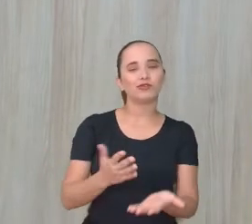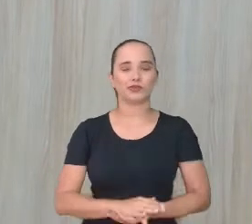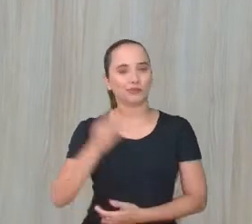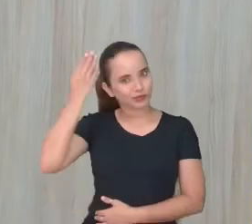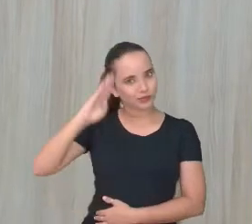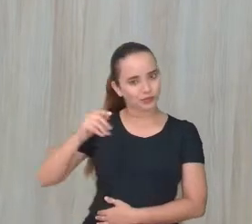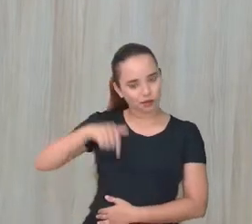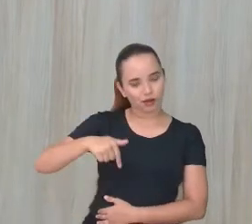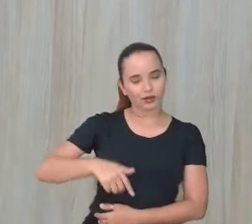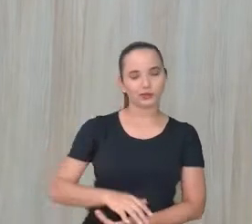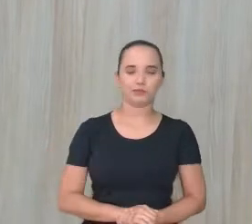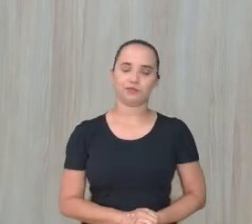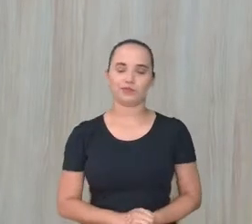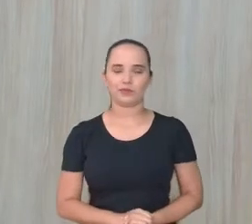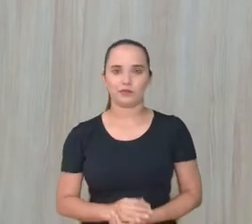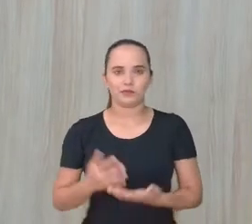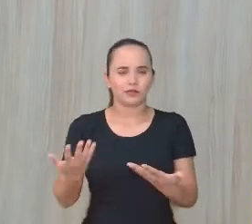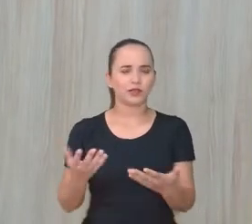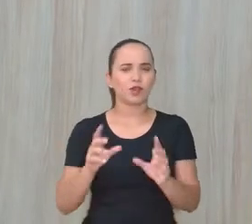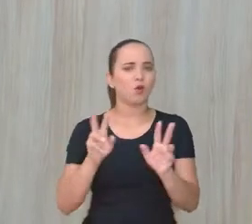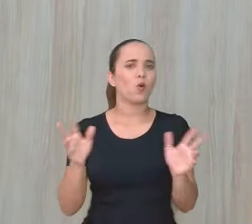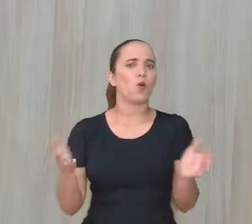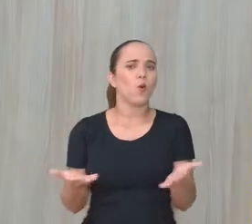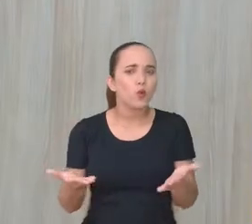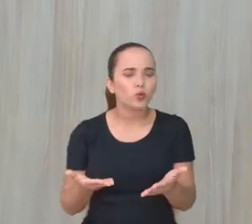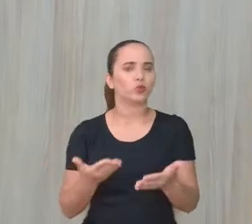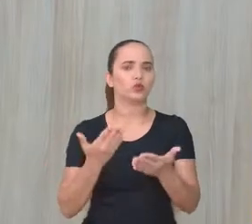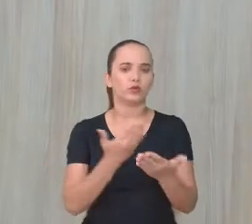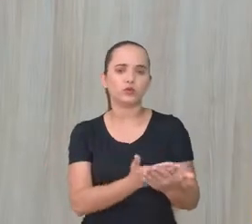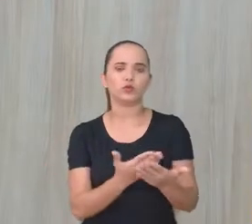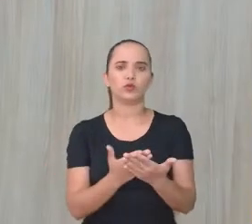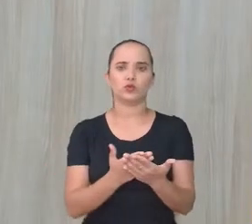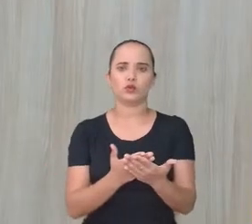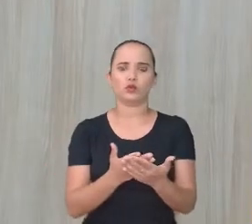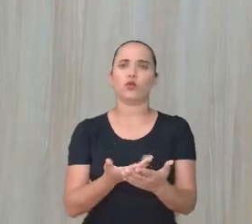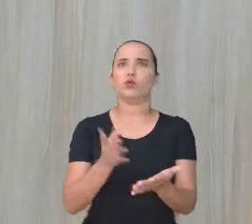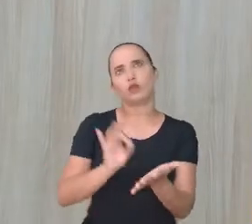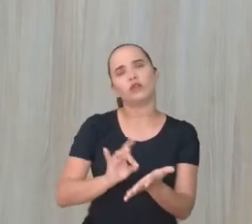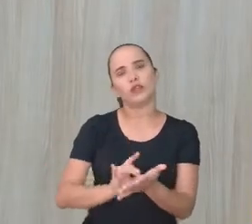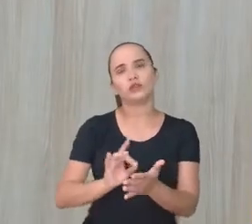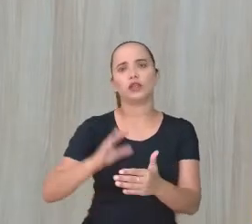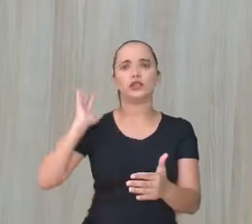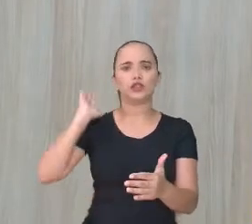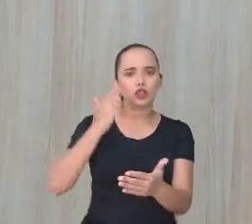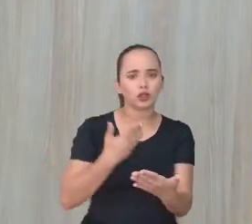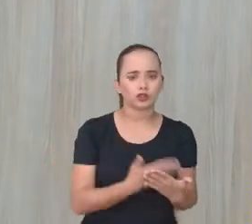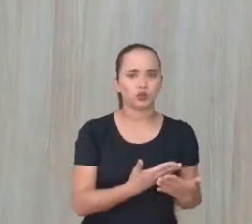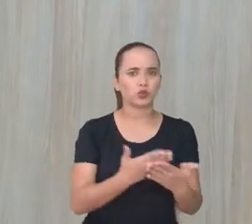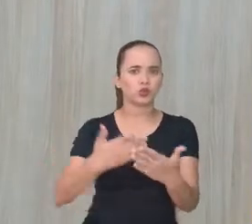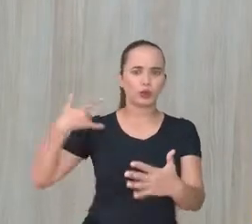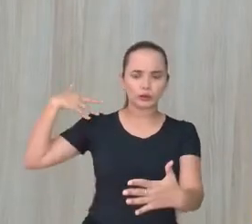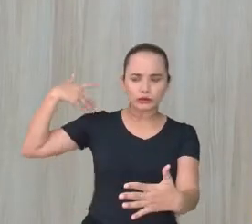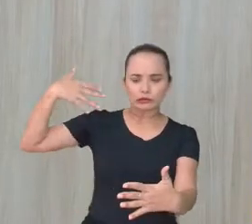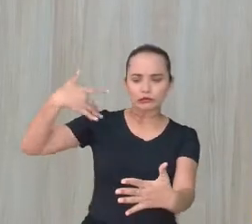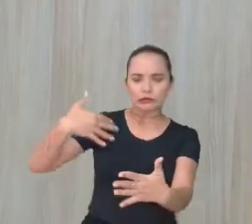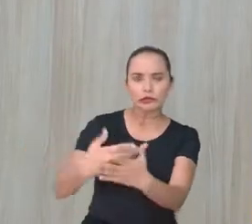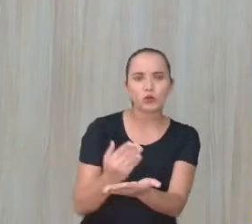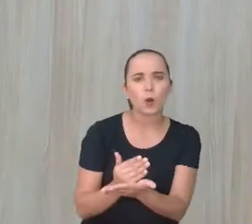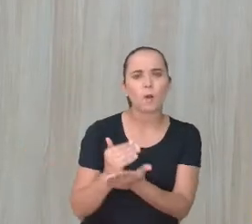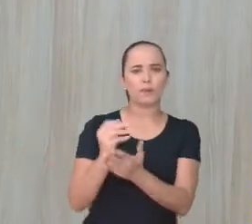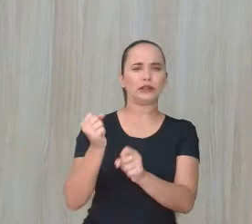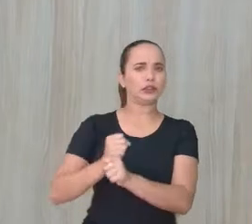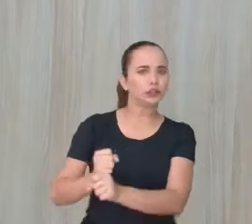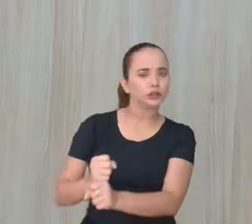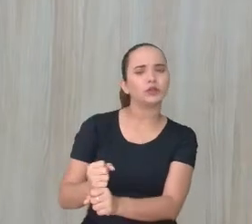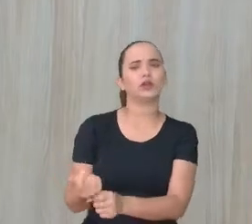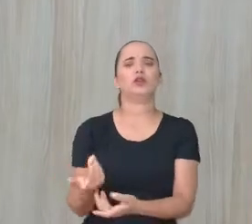Estamos estudando desde o início do ano. E aí os assuntos vêm, os assuntos vão, e a gente está sempre